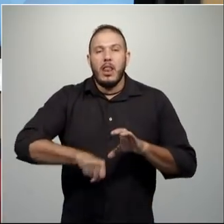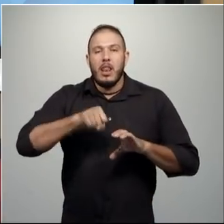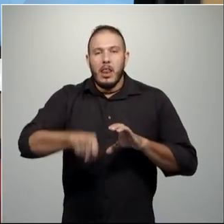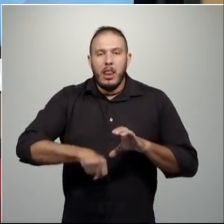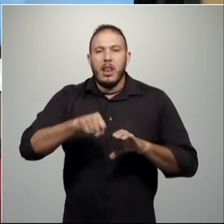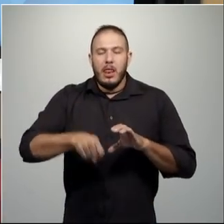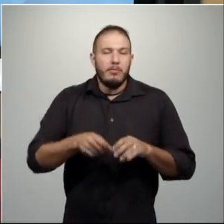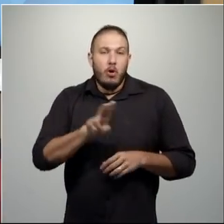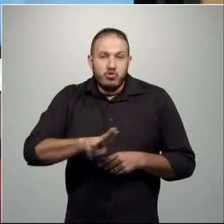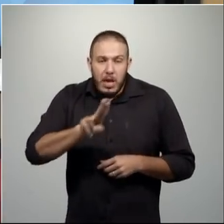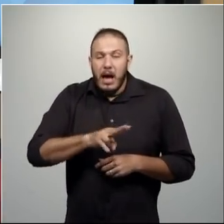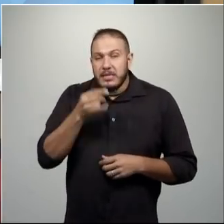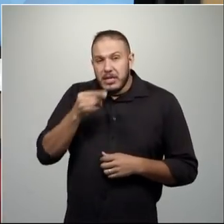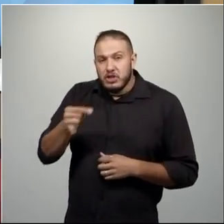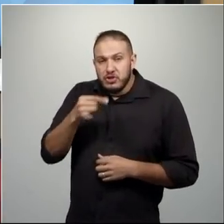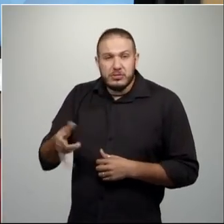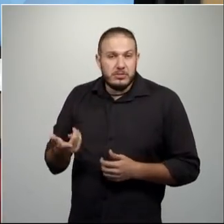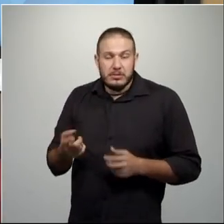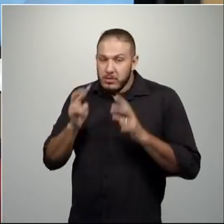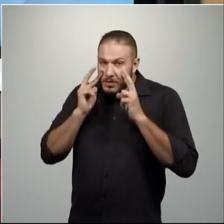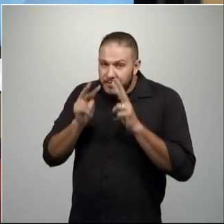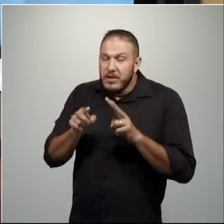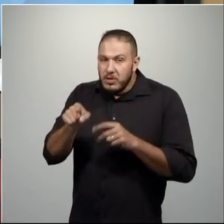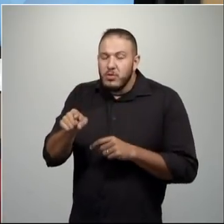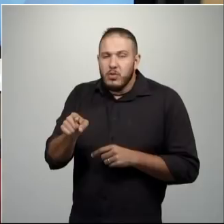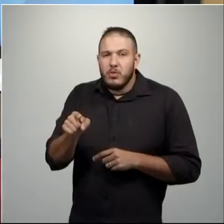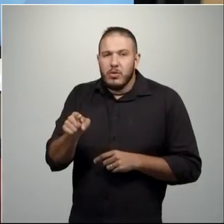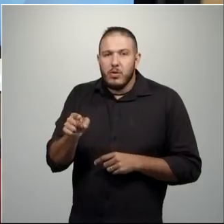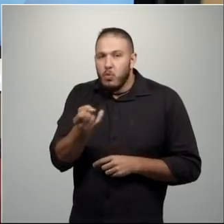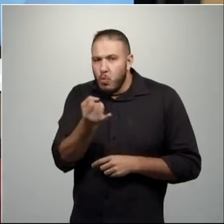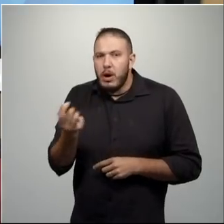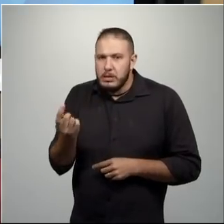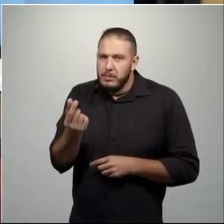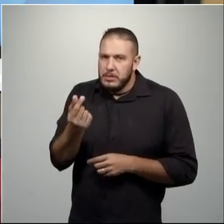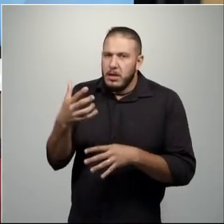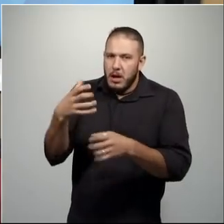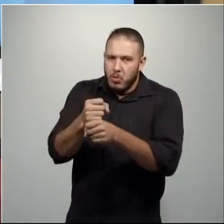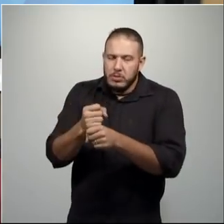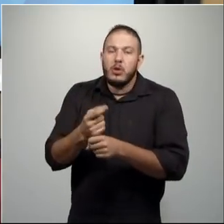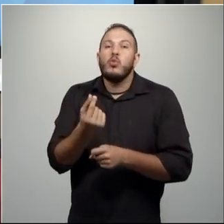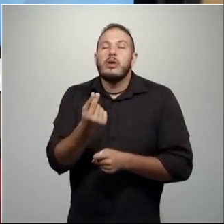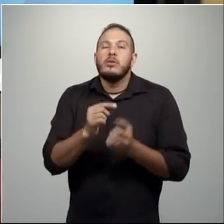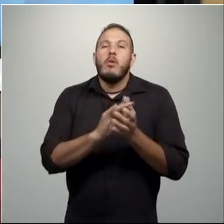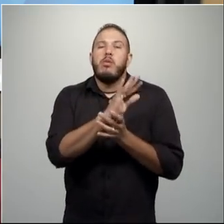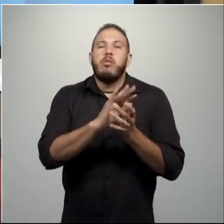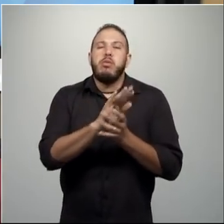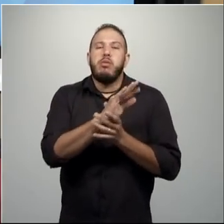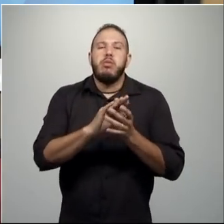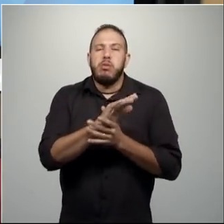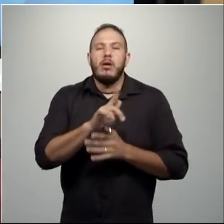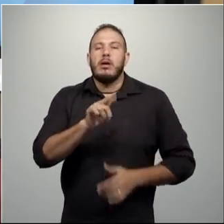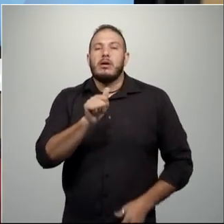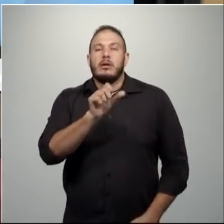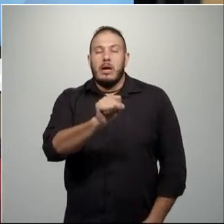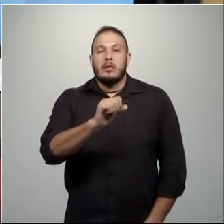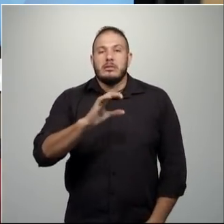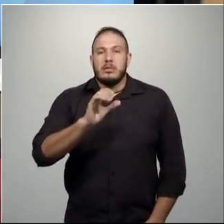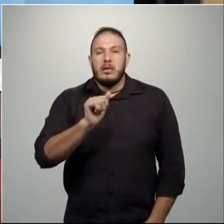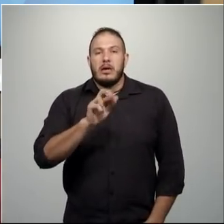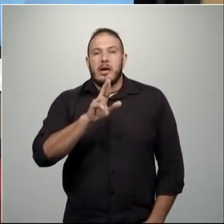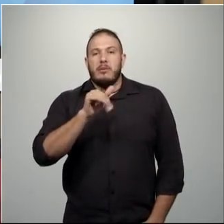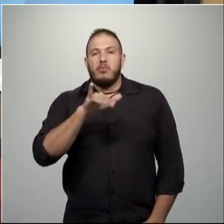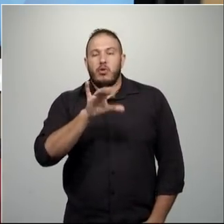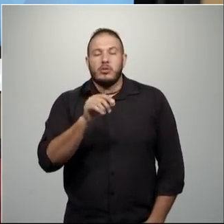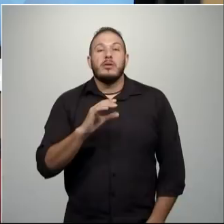então nesse caso dá pra ver diretamente quanto é o custo em gás carbônico emitido enquanto de carvão foi